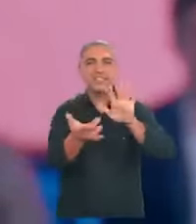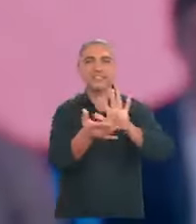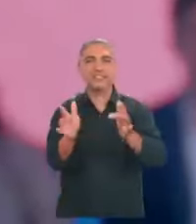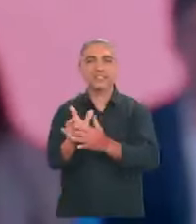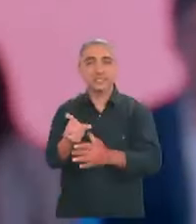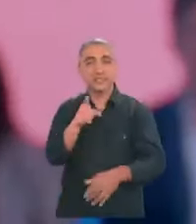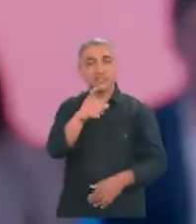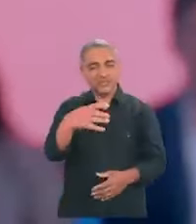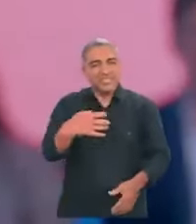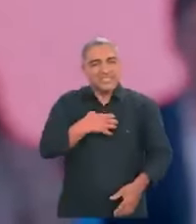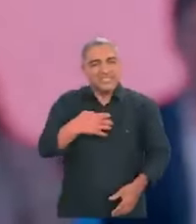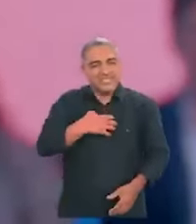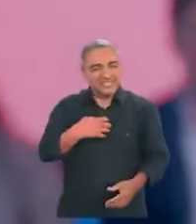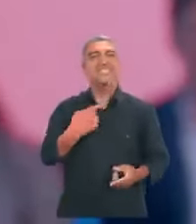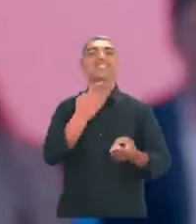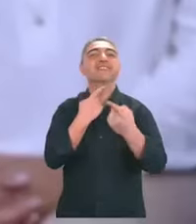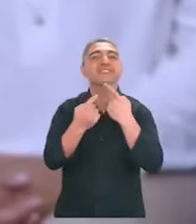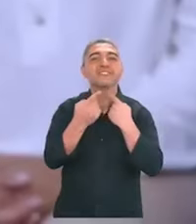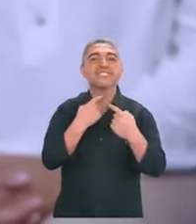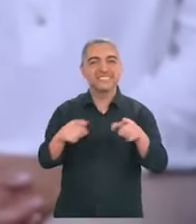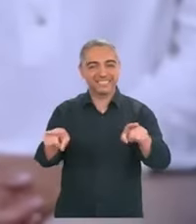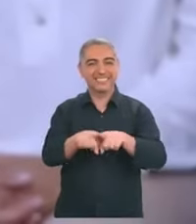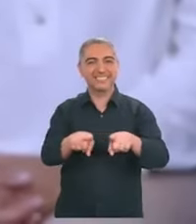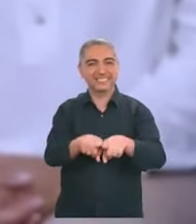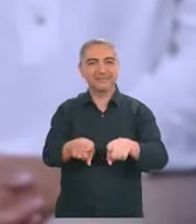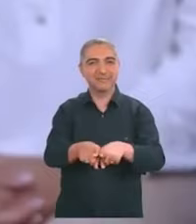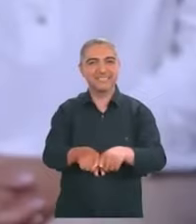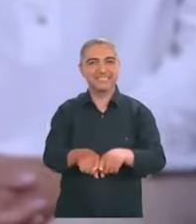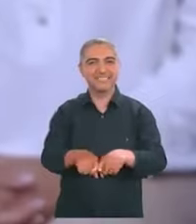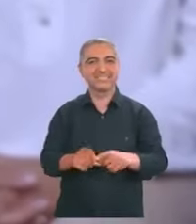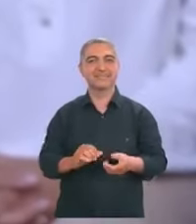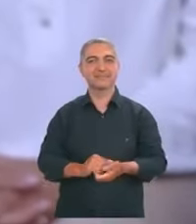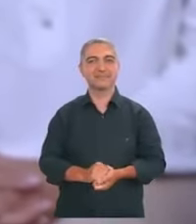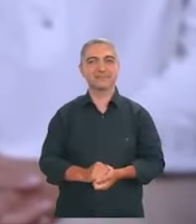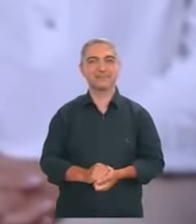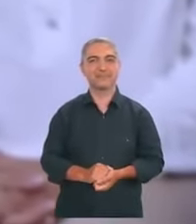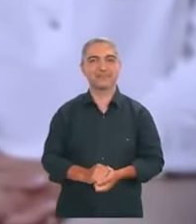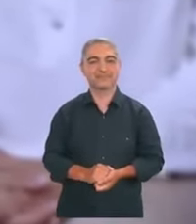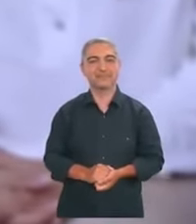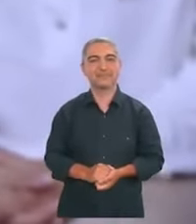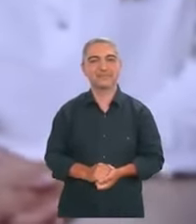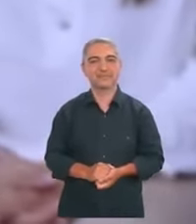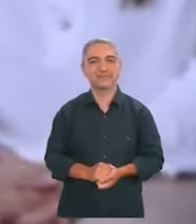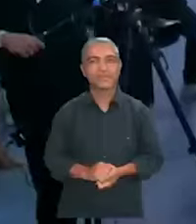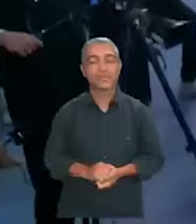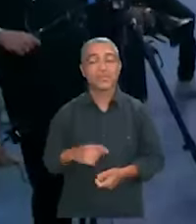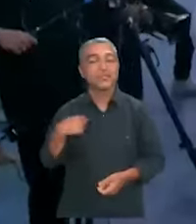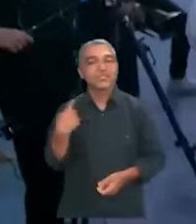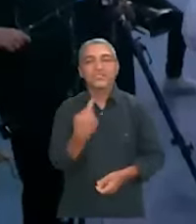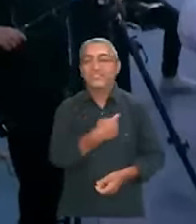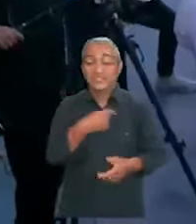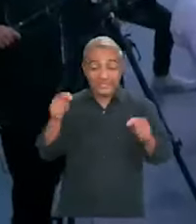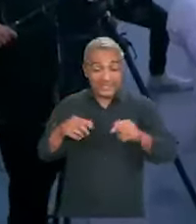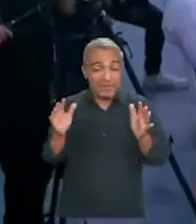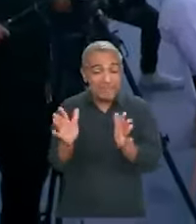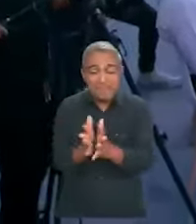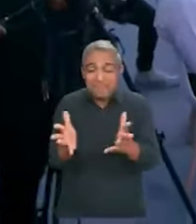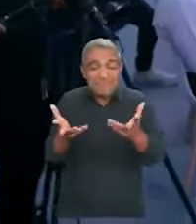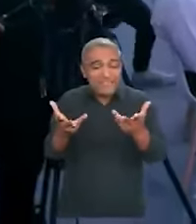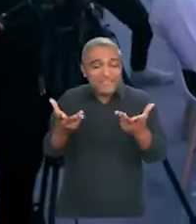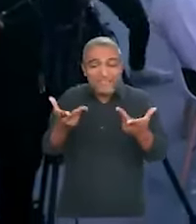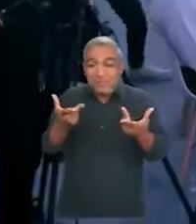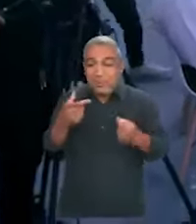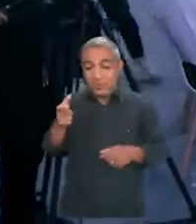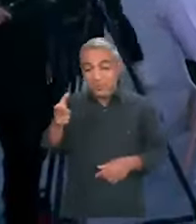para comer o churrasco que ele fez para aquele rapaz ali, o barbacoa, né? Ali. Isso aí, mas eles falam com uma paixão que é maravilhoso a gente estar aqui nesse ambiente. Vocês estão sentindo, assim,